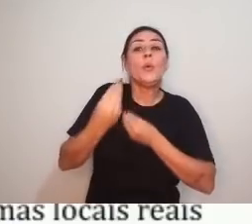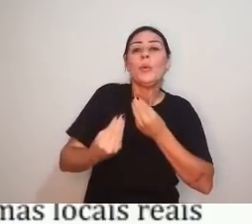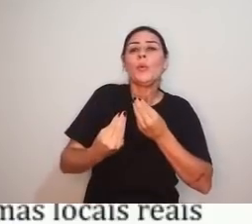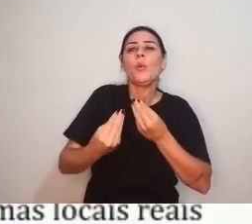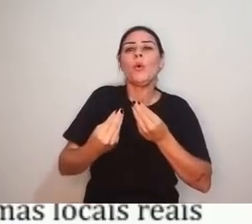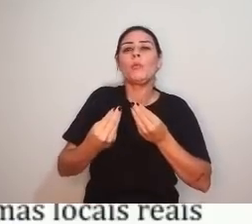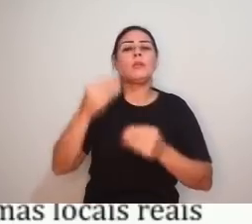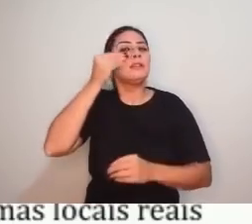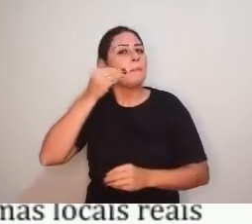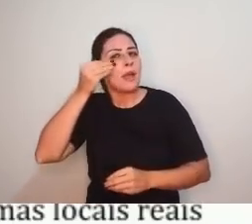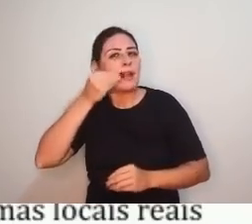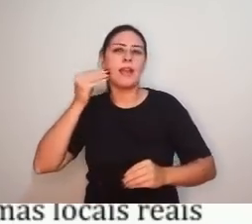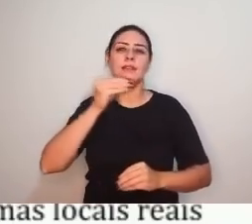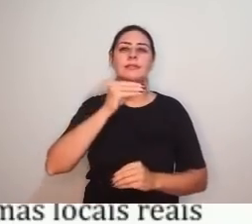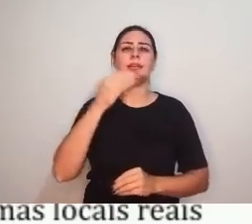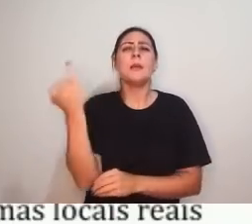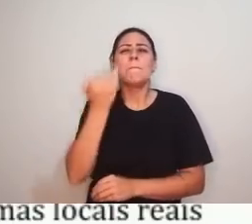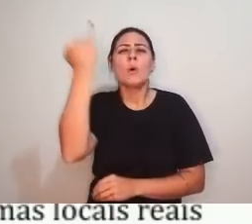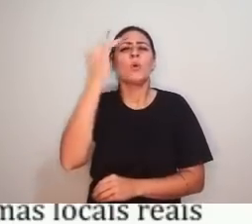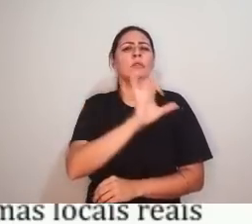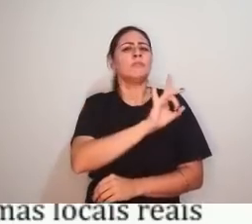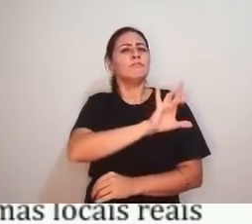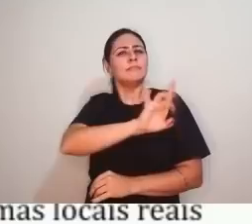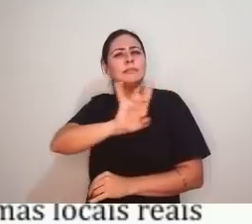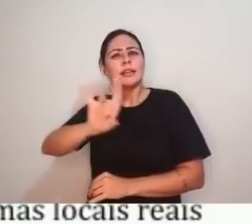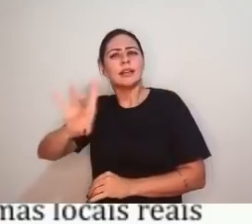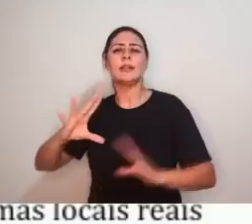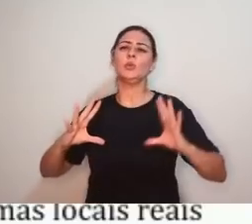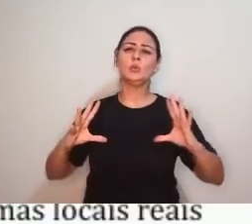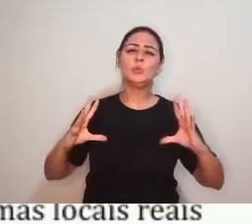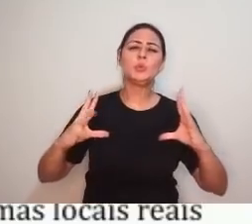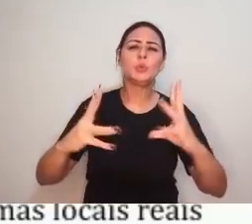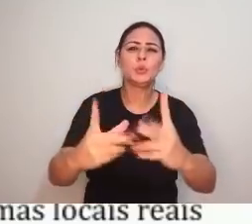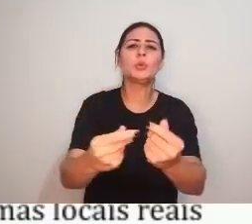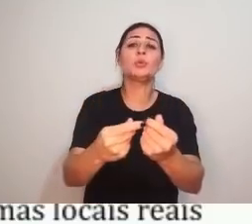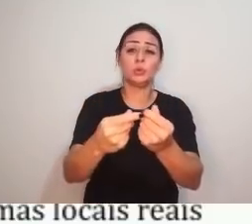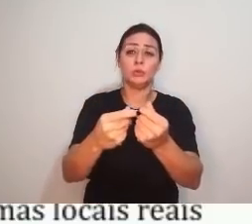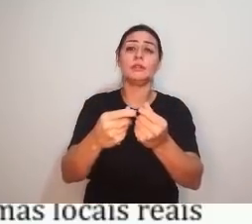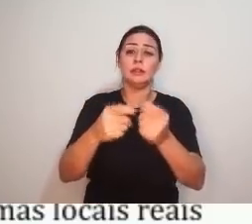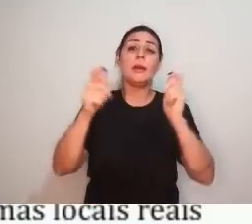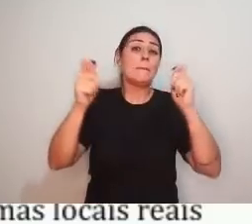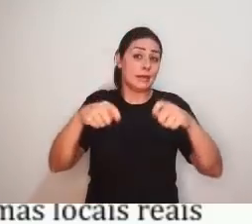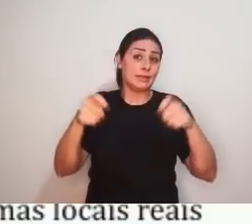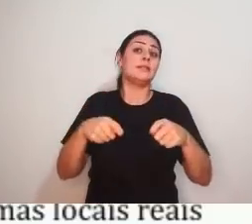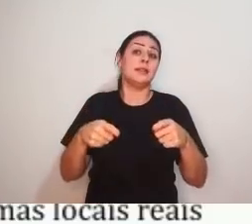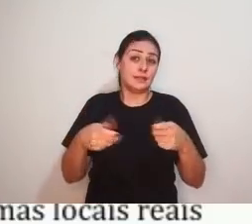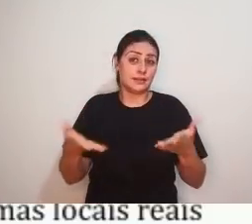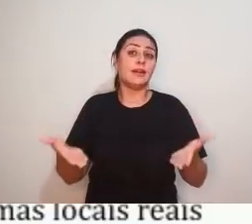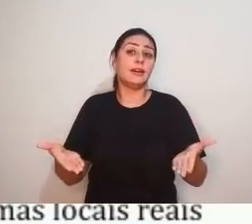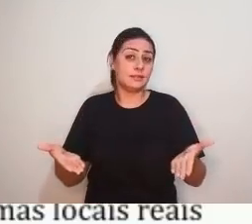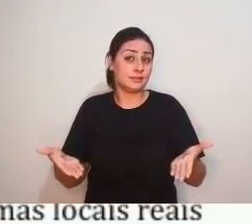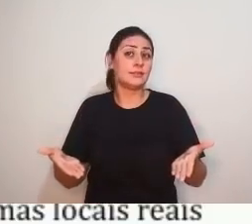que é importante a todos, ele é inerente a todos e ele